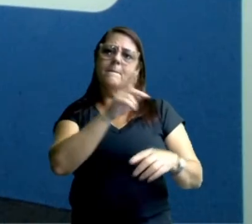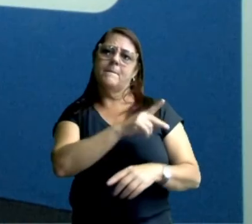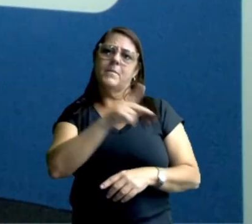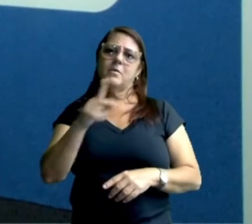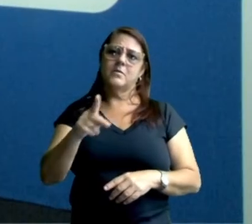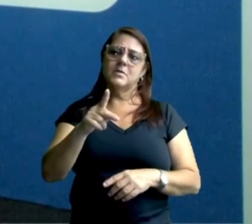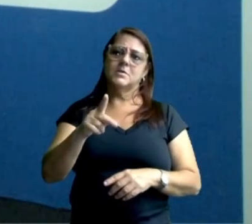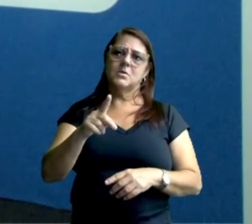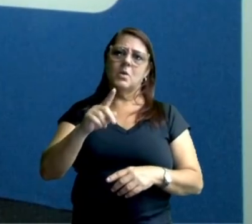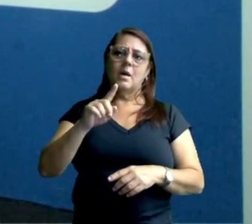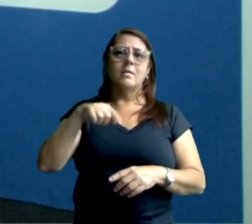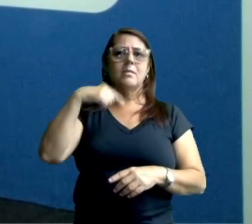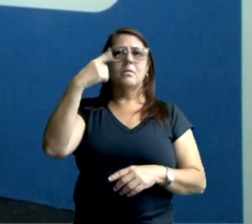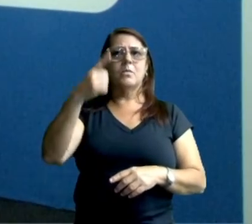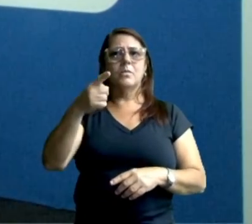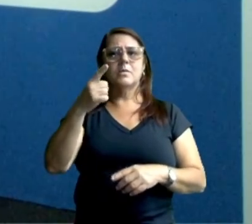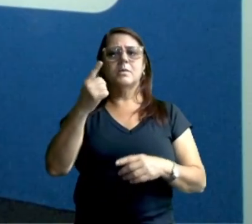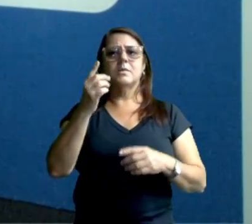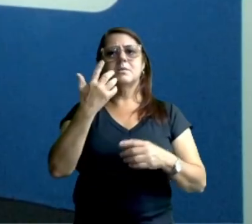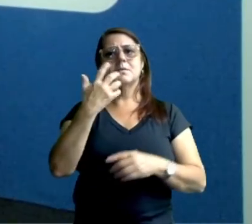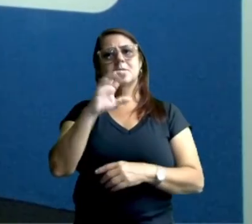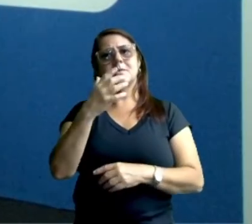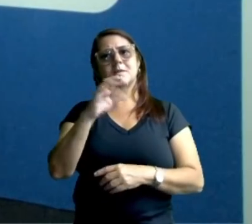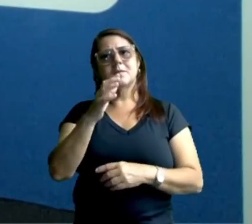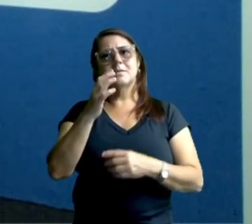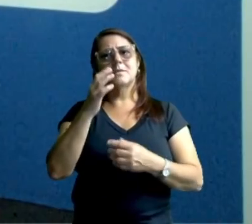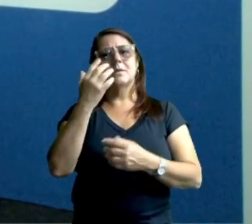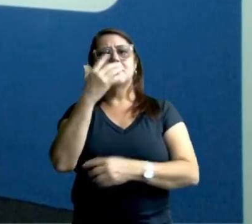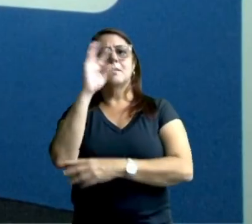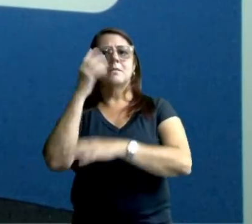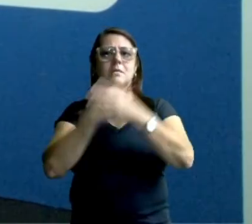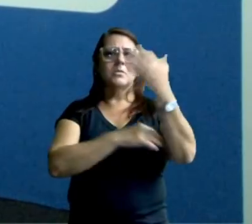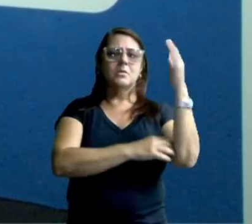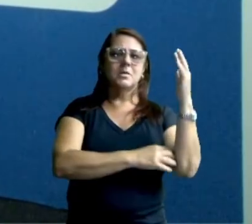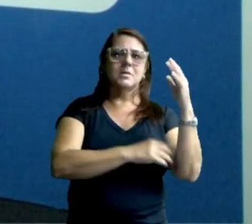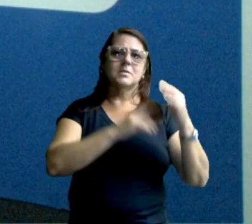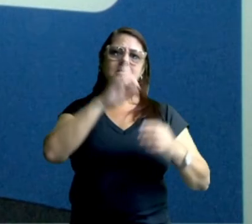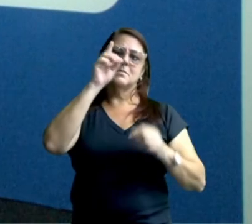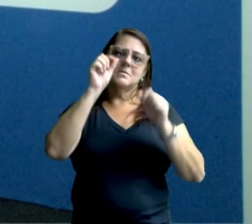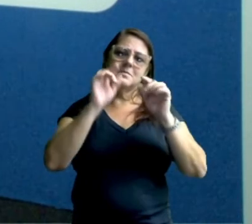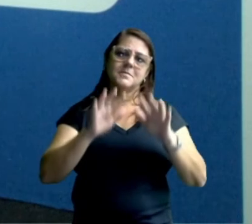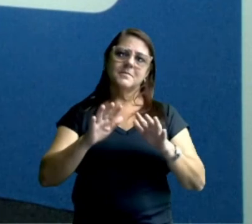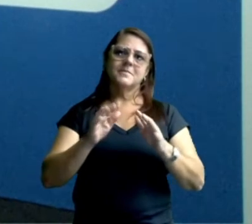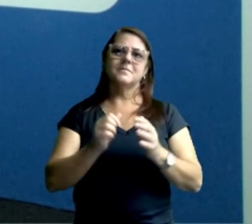e até a próxima aula de Ciências da Natureza. Um forte abraço e fiquem com Deus.